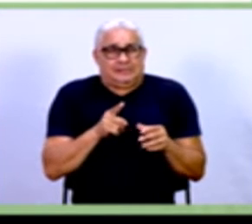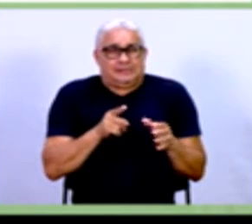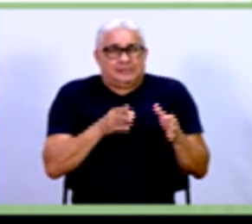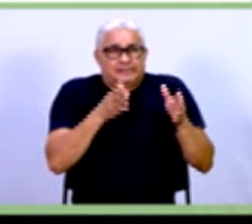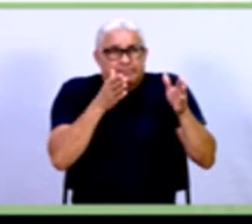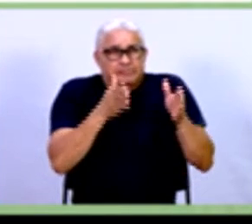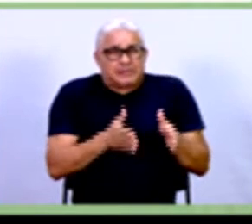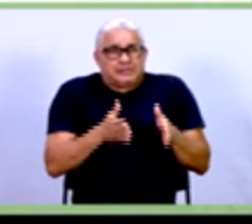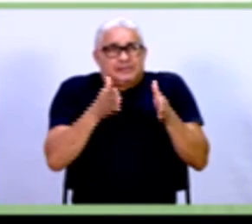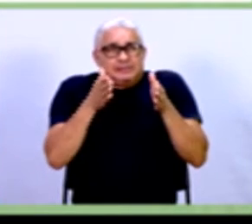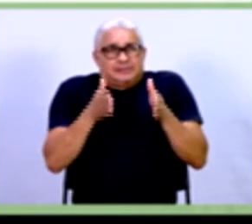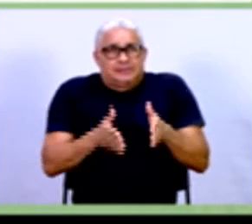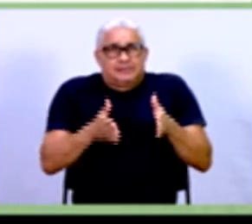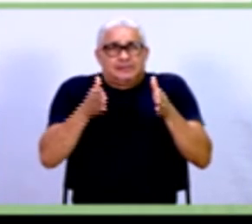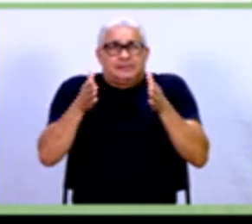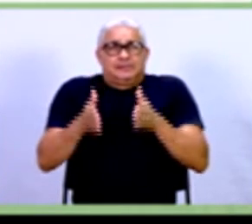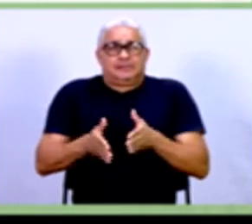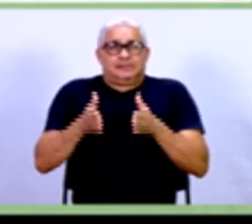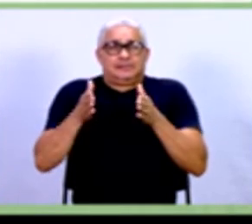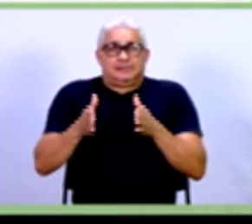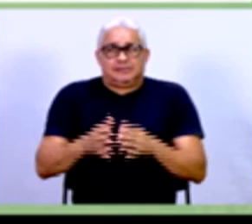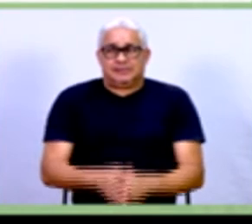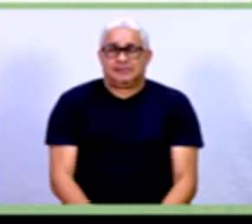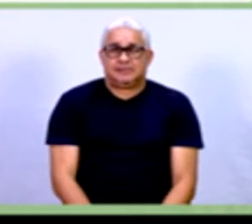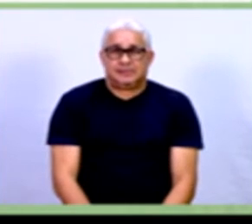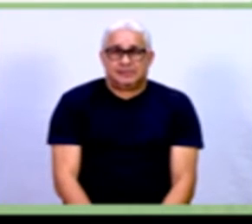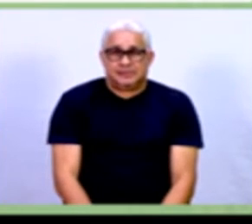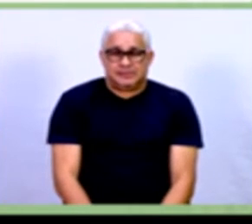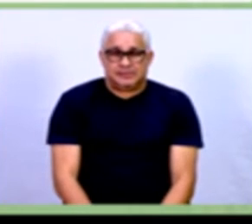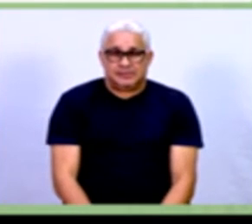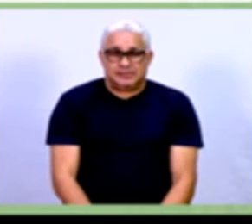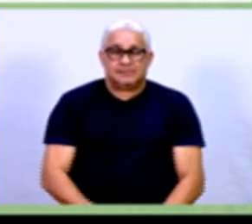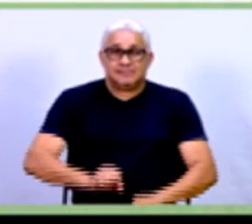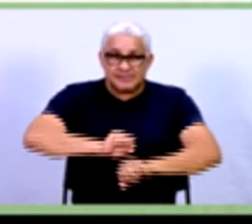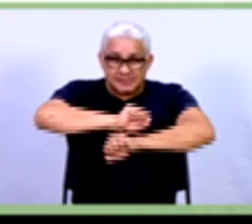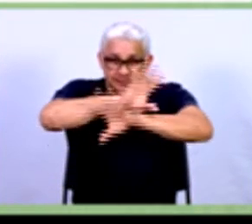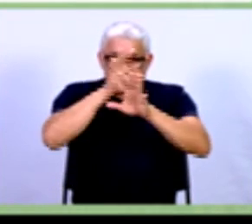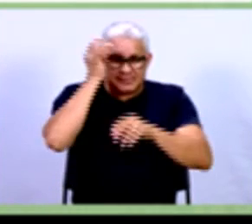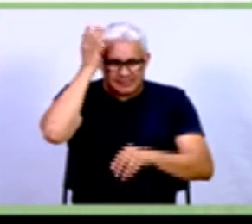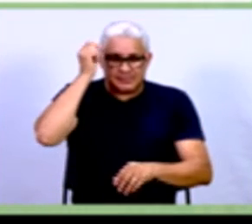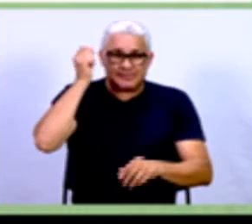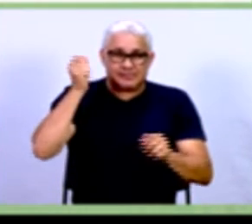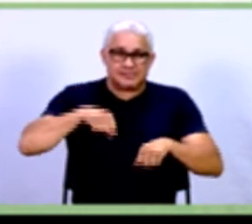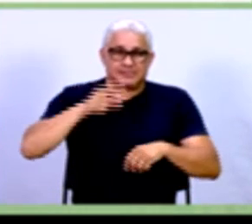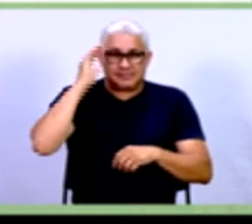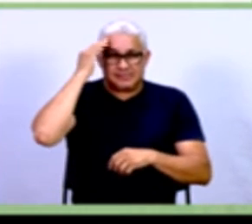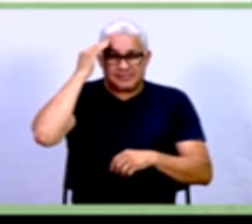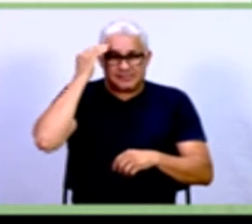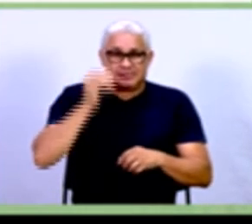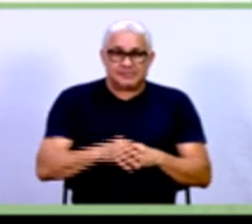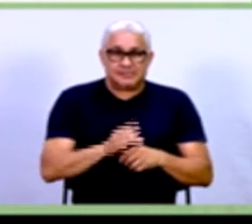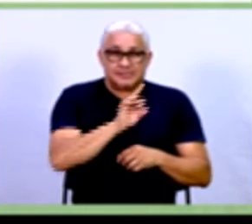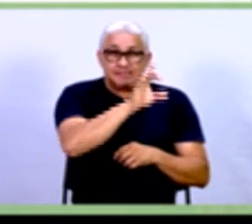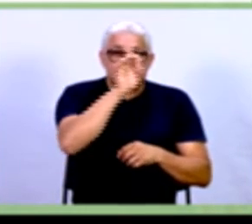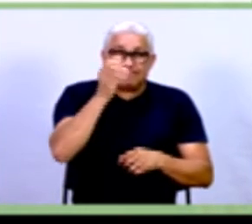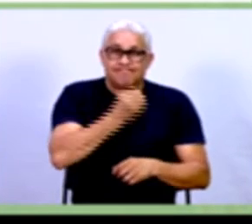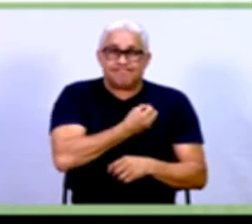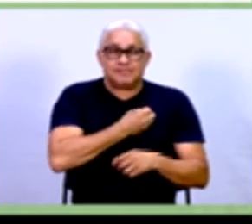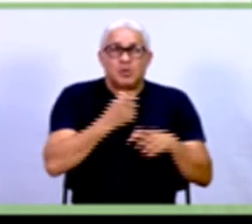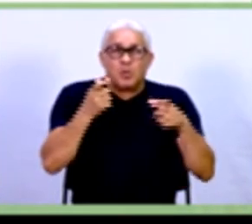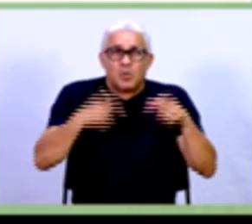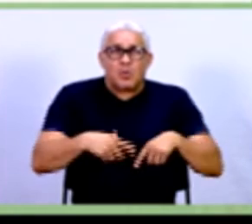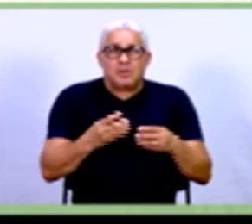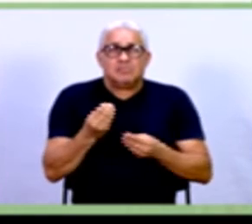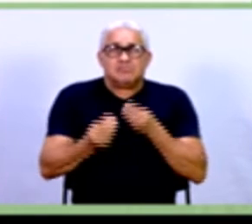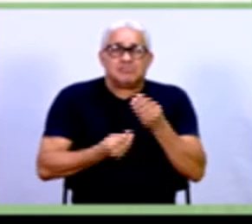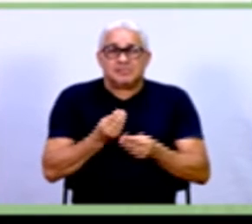fazer fazendo cada passo a passo, fica bem fácil de a gente entender de onde que saiu cada um desses números, tá?